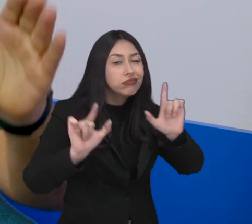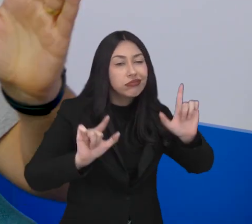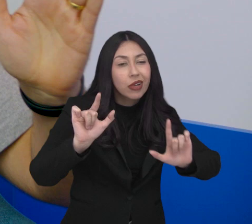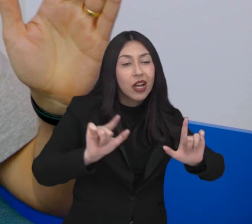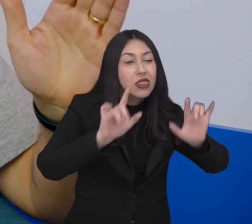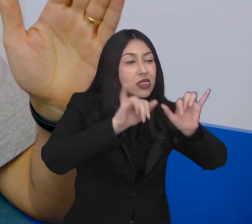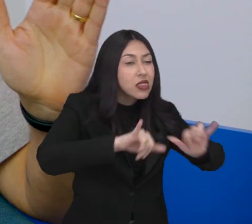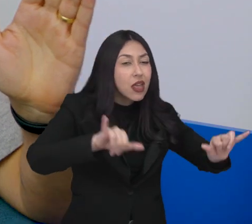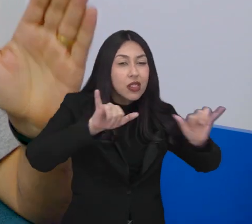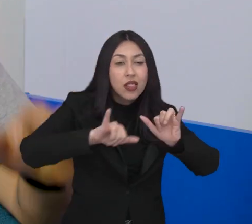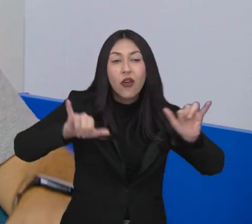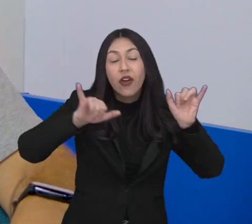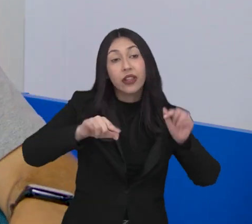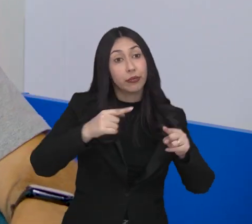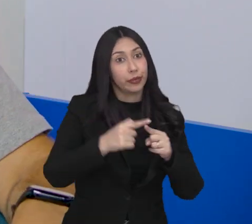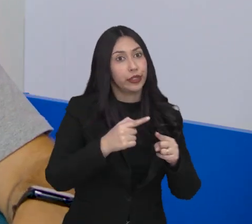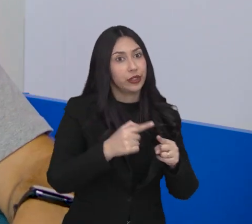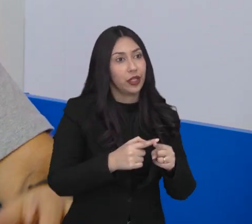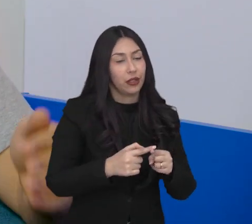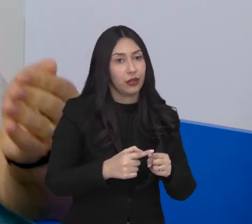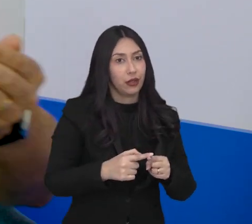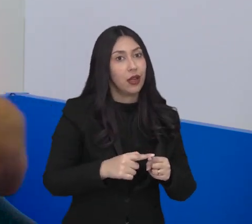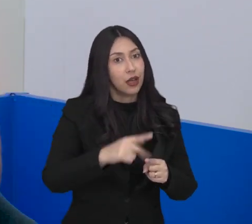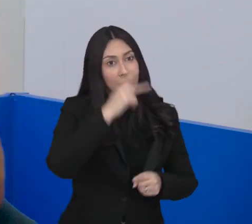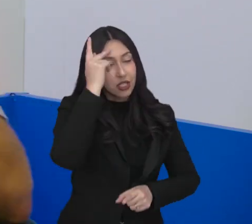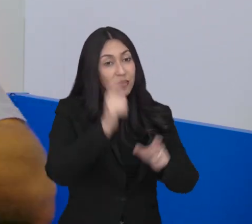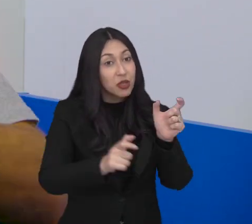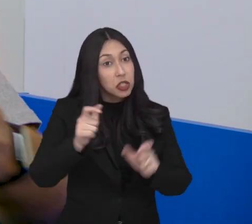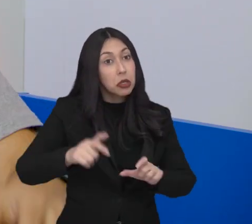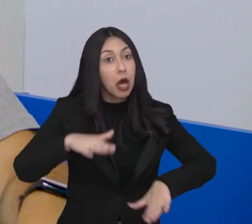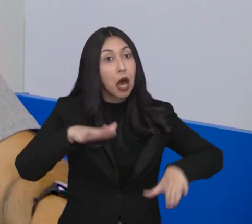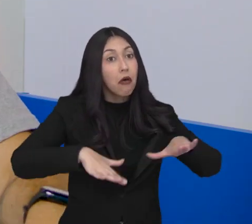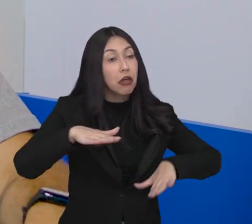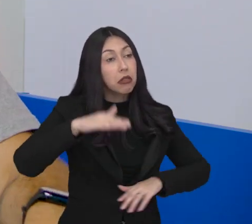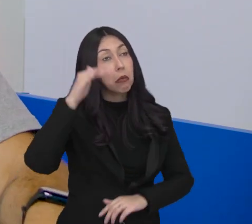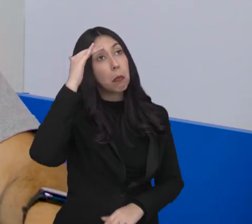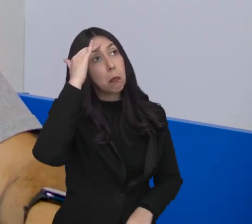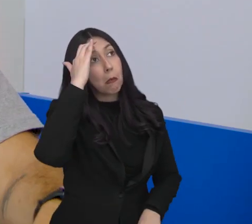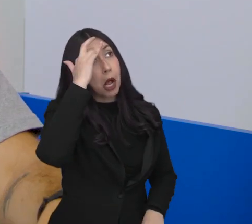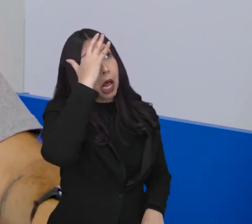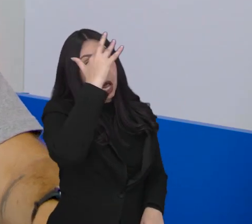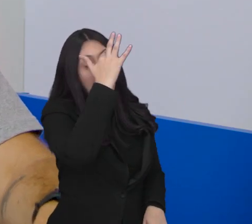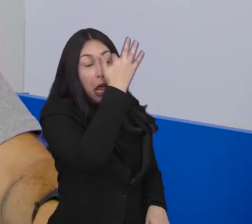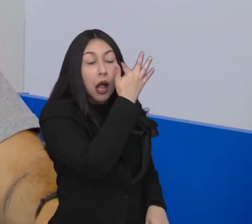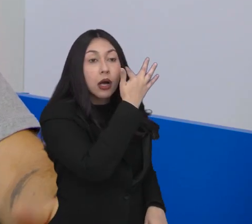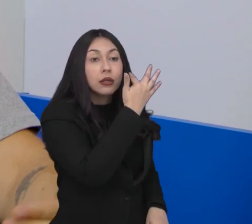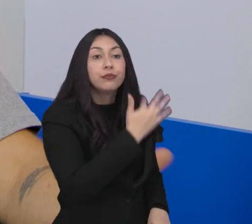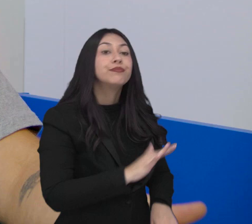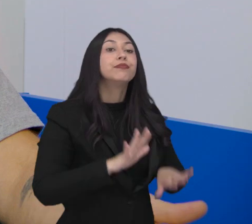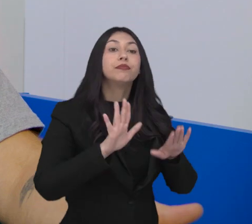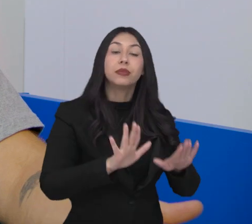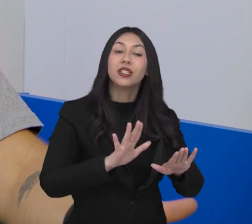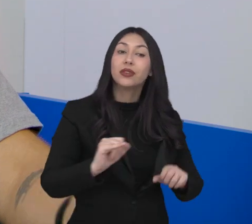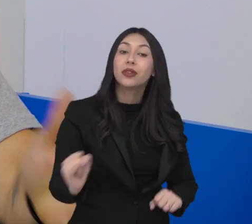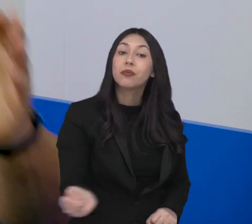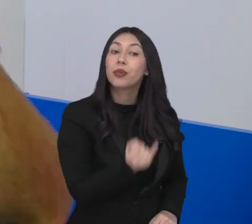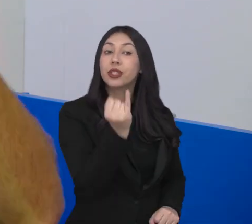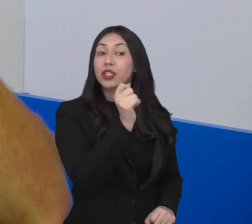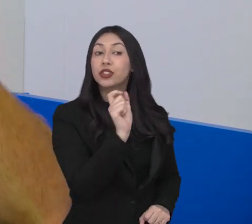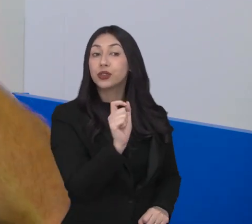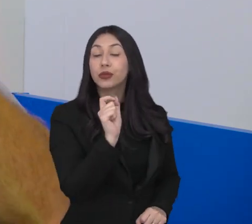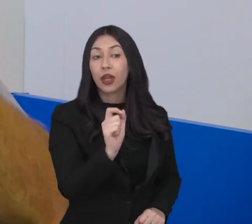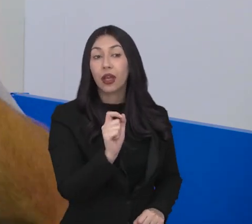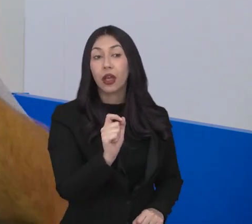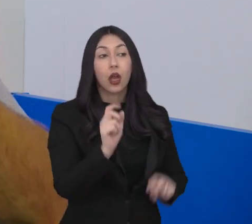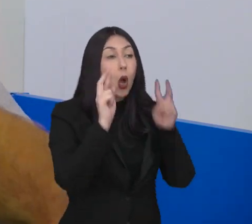de direcionar um pouco o olhar das pessoas para outros assuntos que permeiam o debate ambiental. E uma coisa importante é um olhar